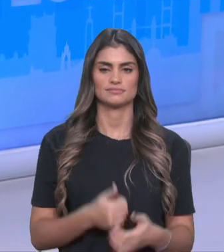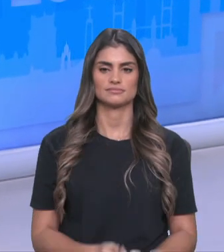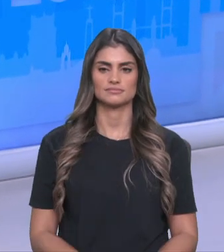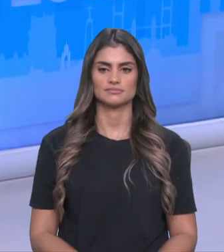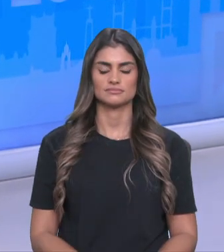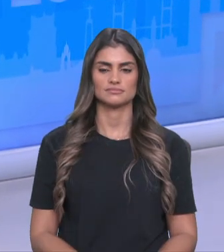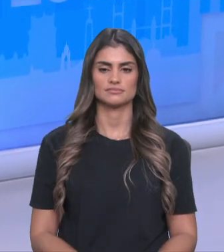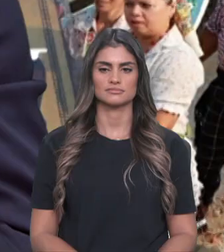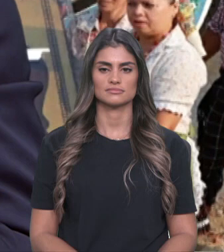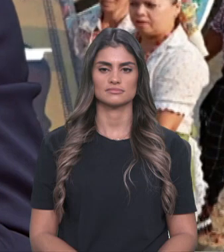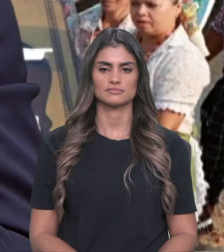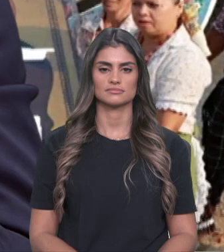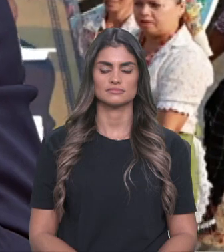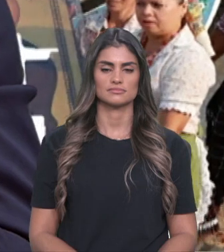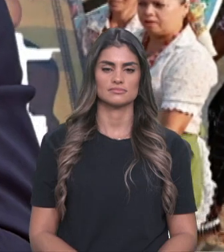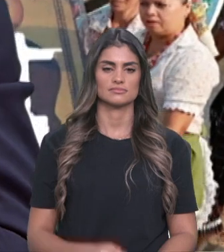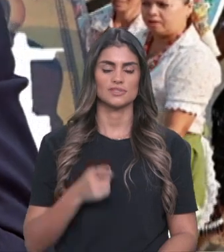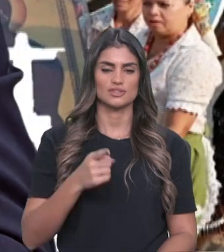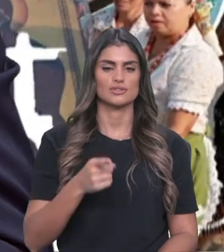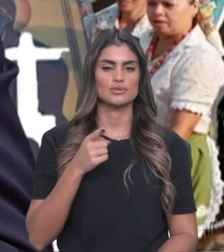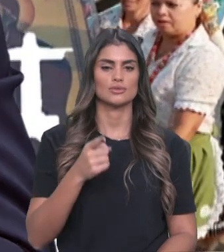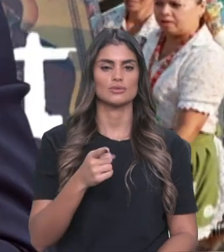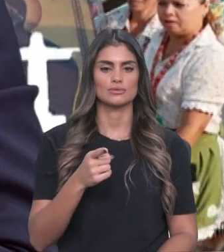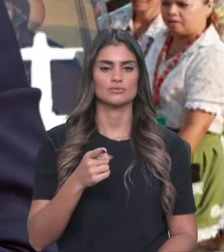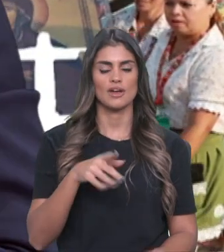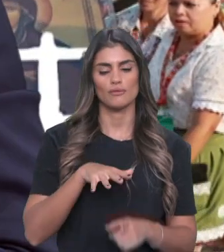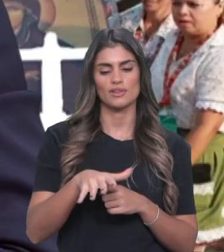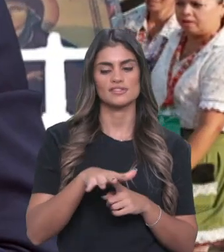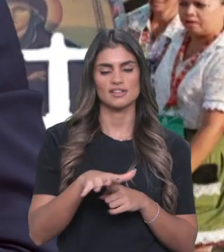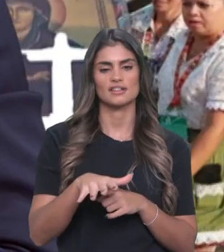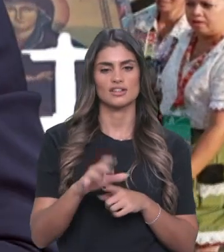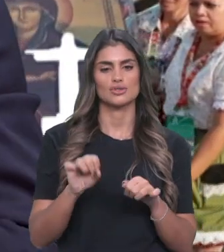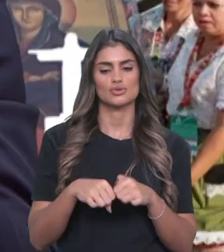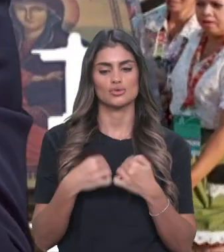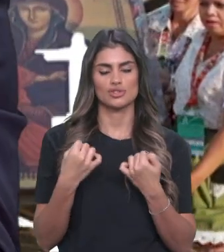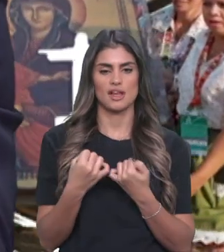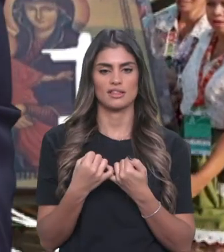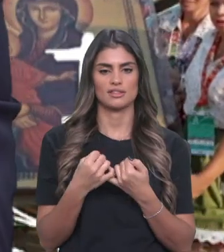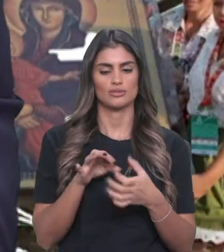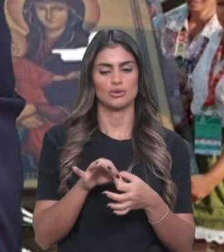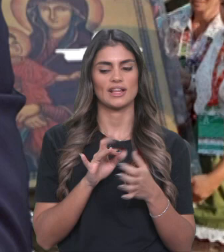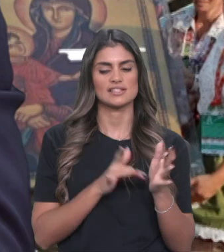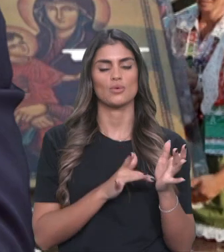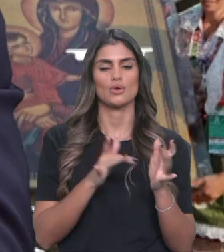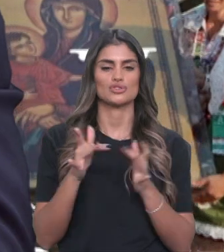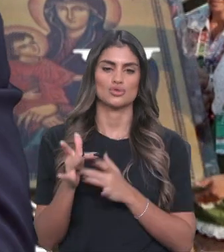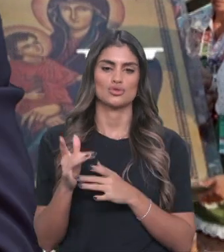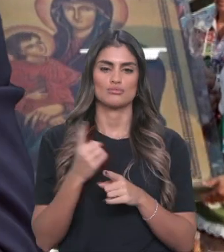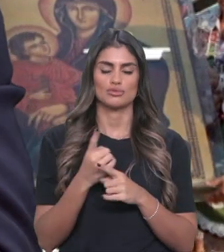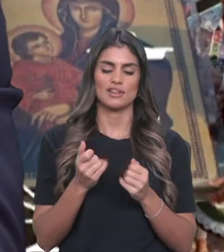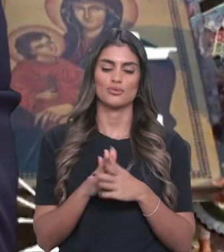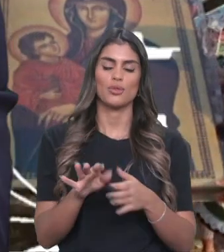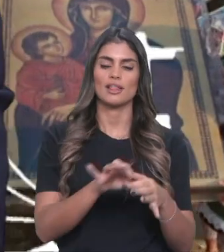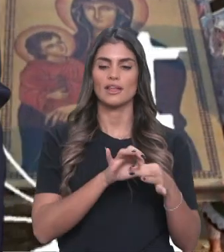É tal dimensão missionária da Eucaristia, a dimensão social da Eucaristia, porque está tudo